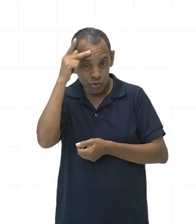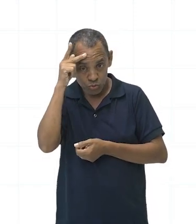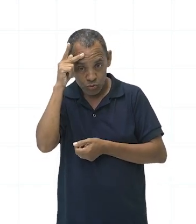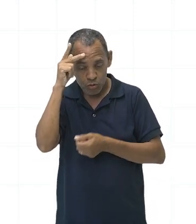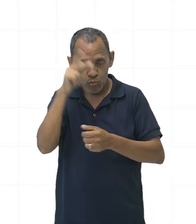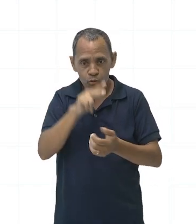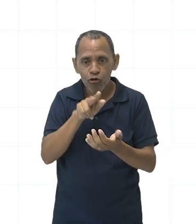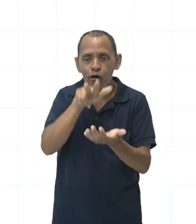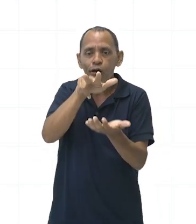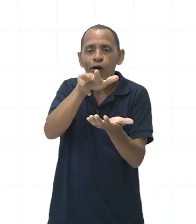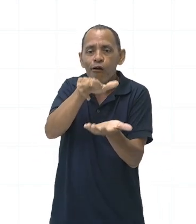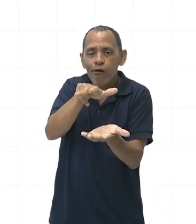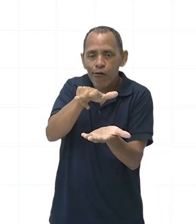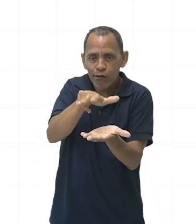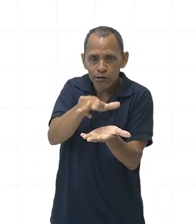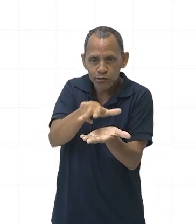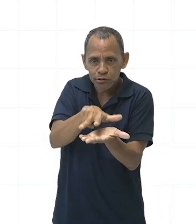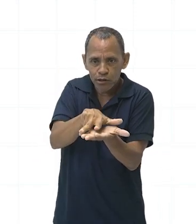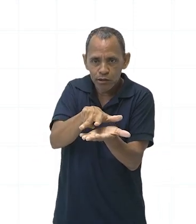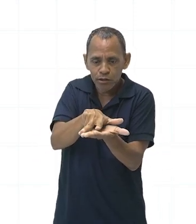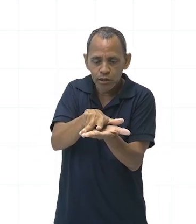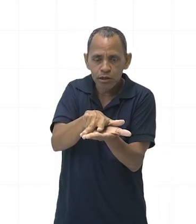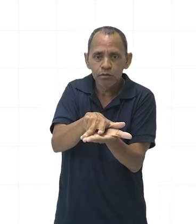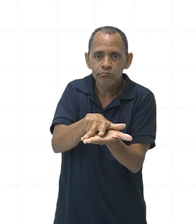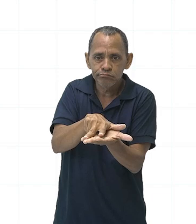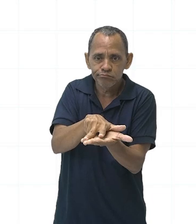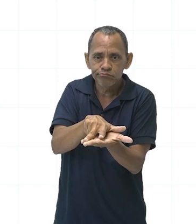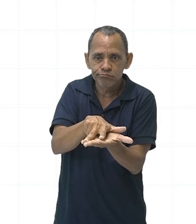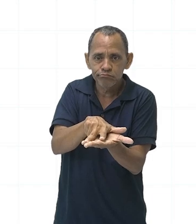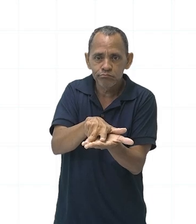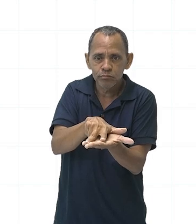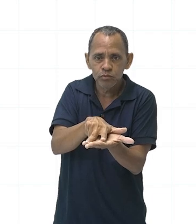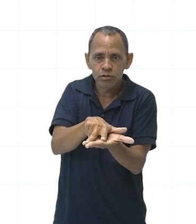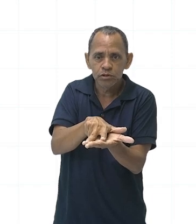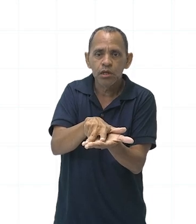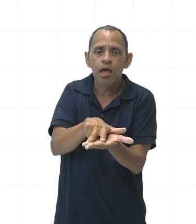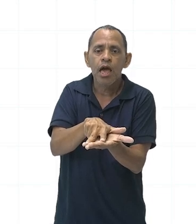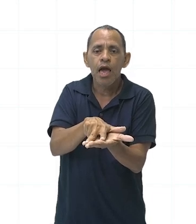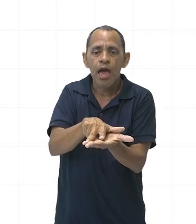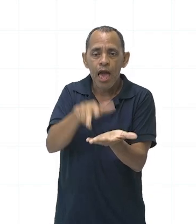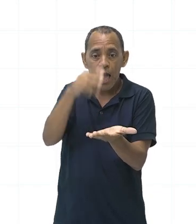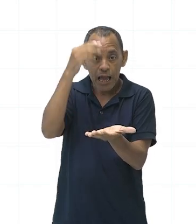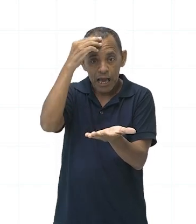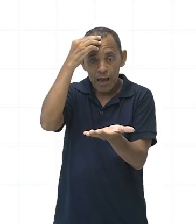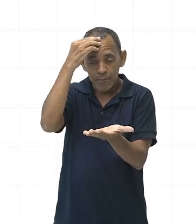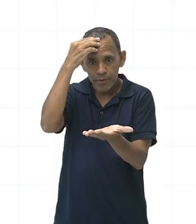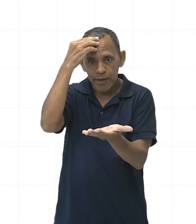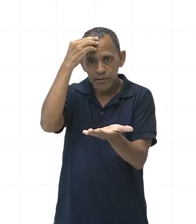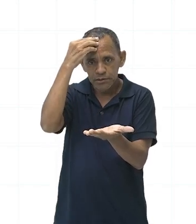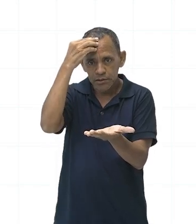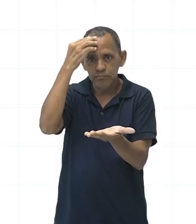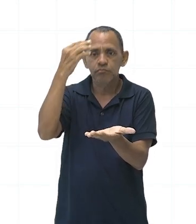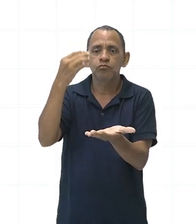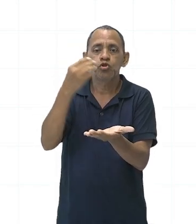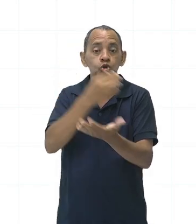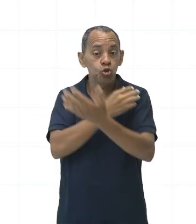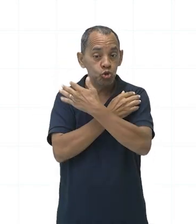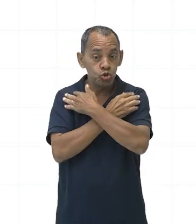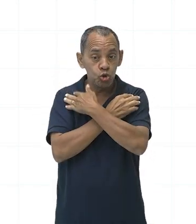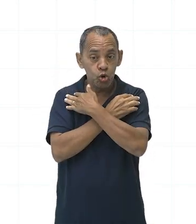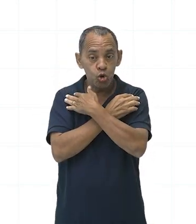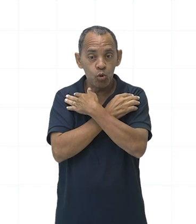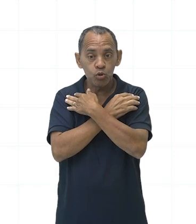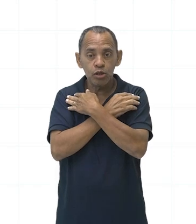imagem. Vocês vão colocar sua cabeça e ombros em posição mais baixa em relação ao resto